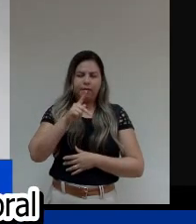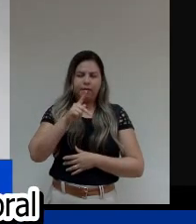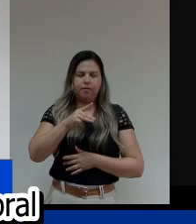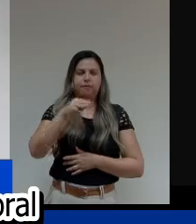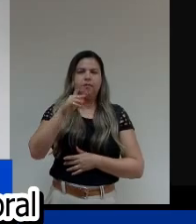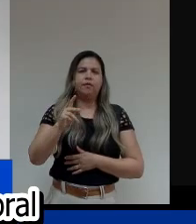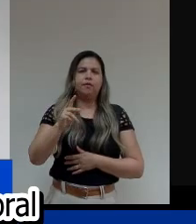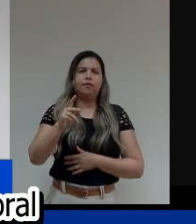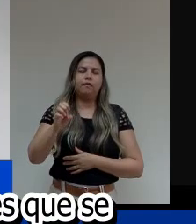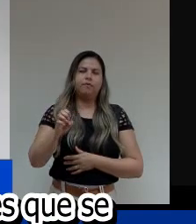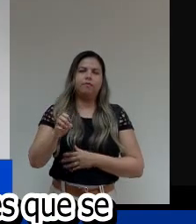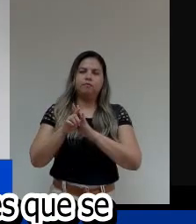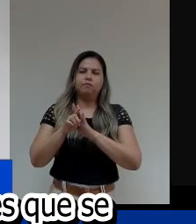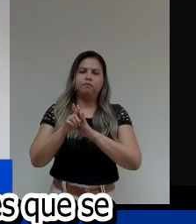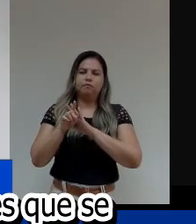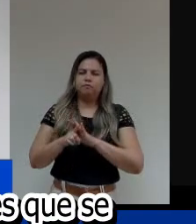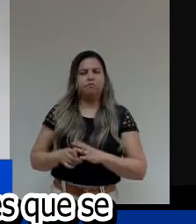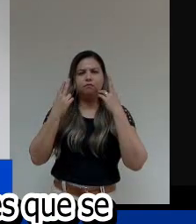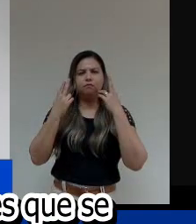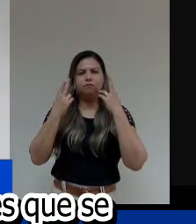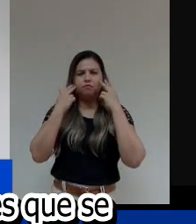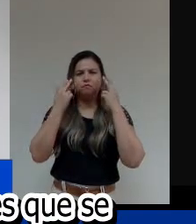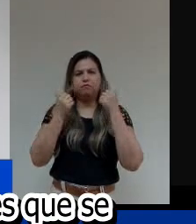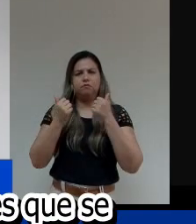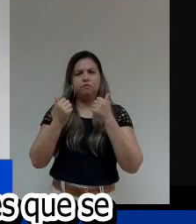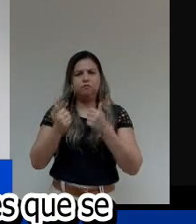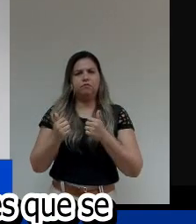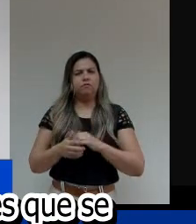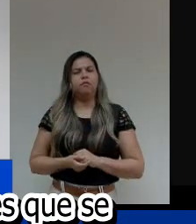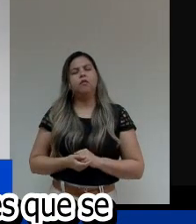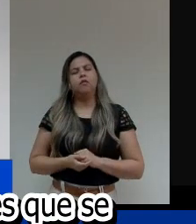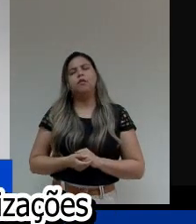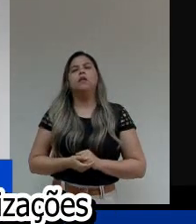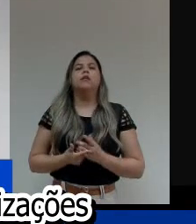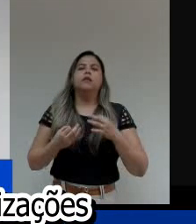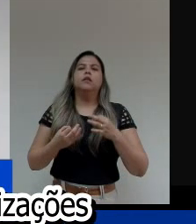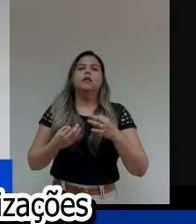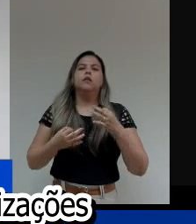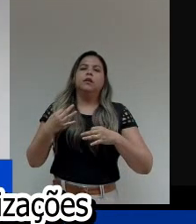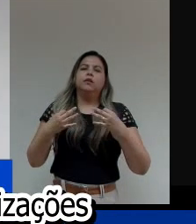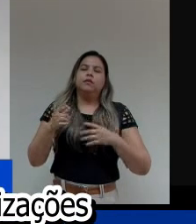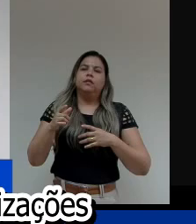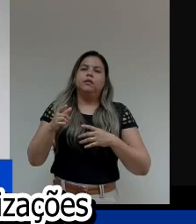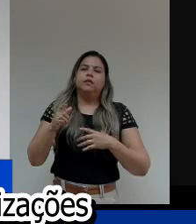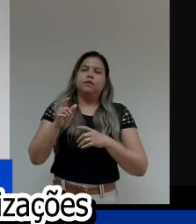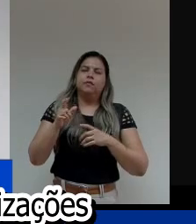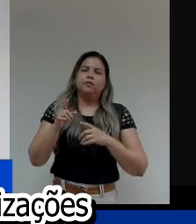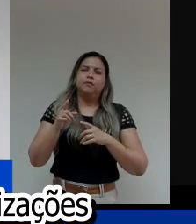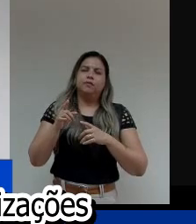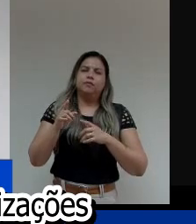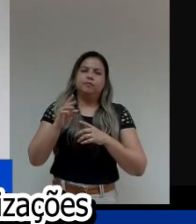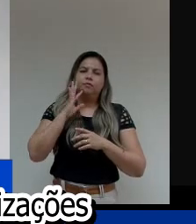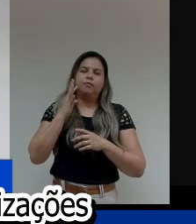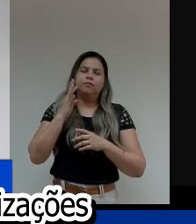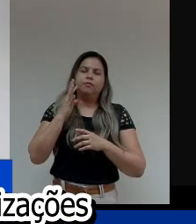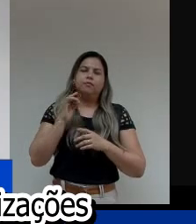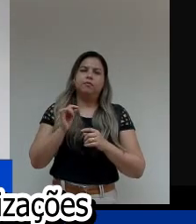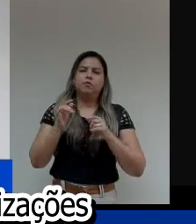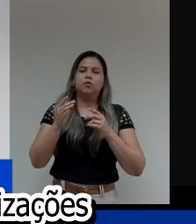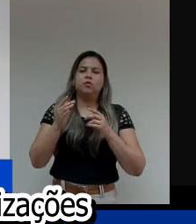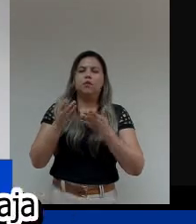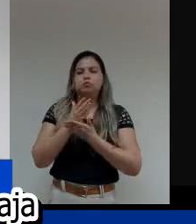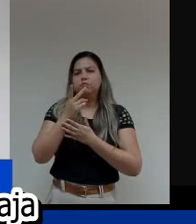que, no contexto eleitoral, é permitido aos candidatos, especialmente aqueles que se ocupam de cargos de gestão, divulgar